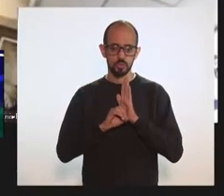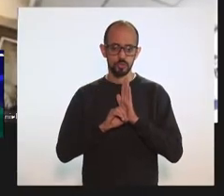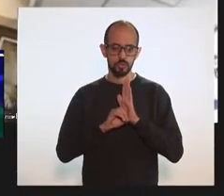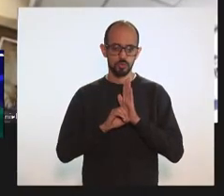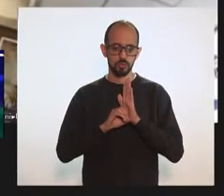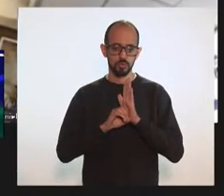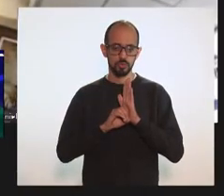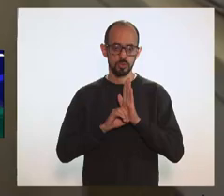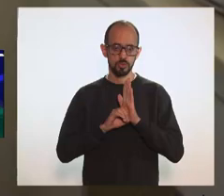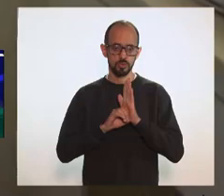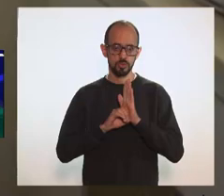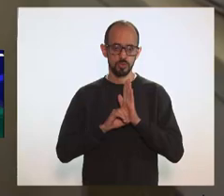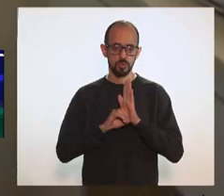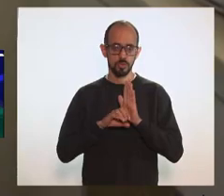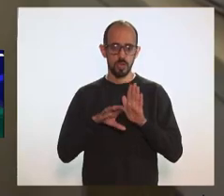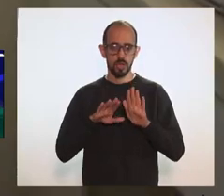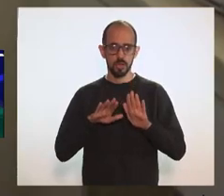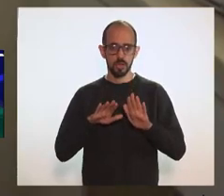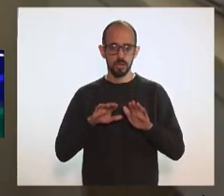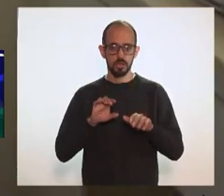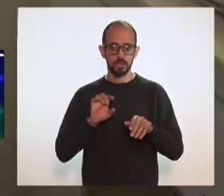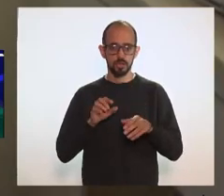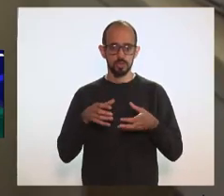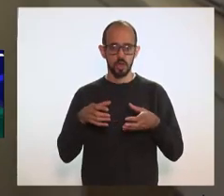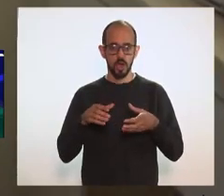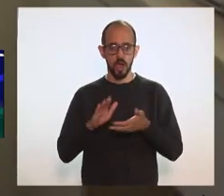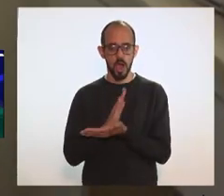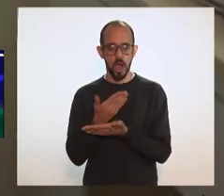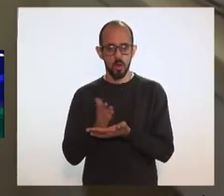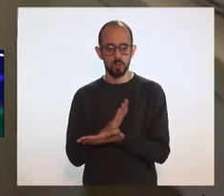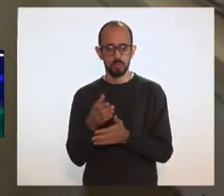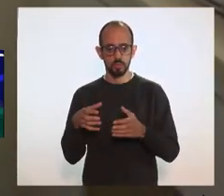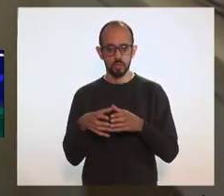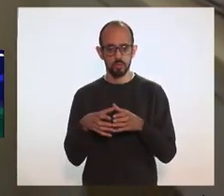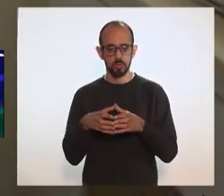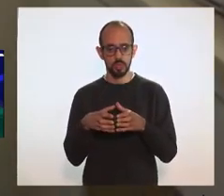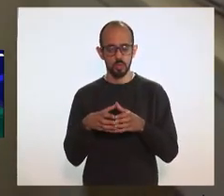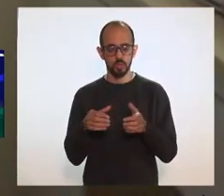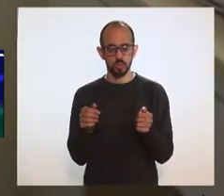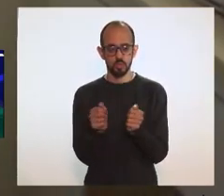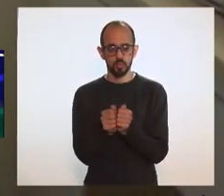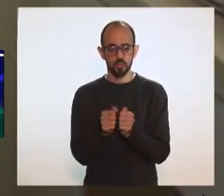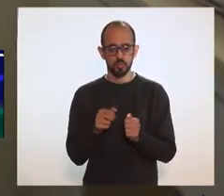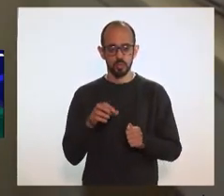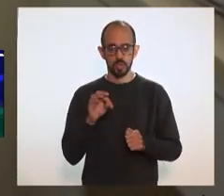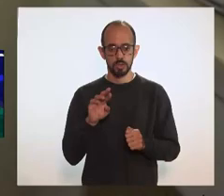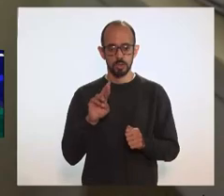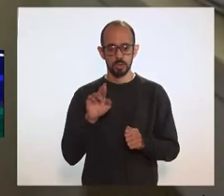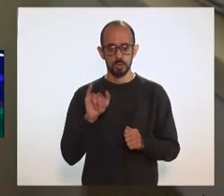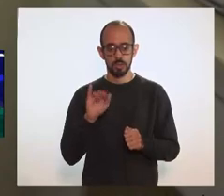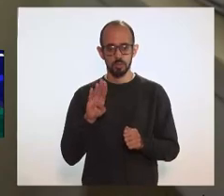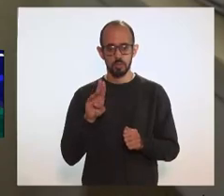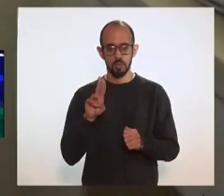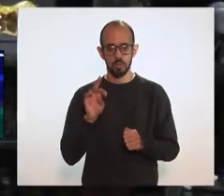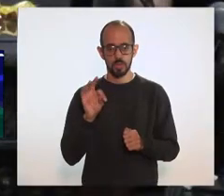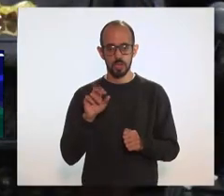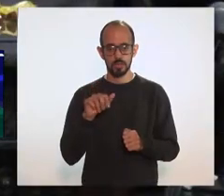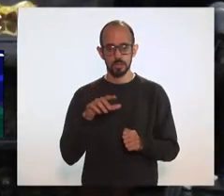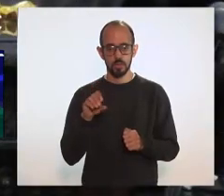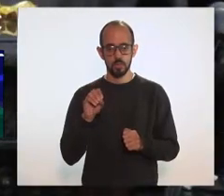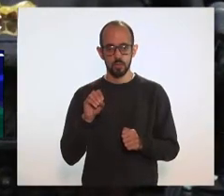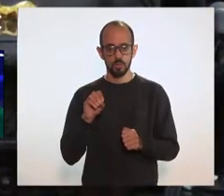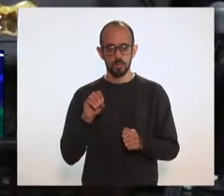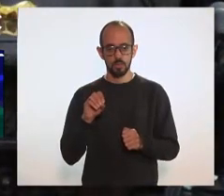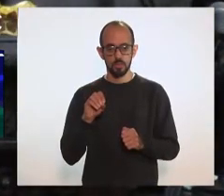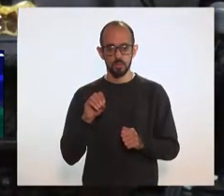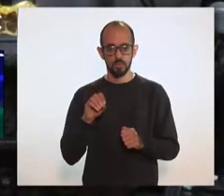Senhor presidente, só queria saber se alguma comissão junto com a tributação, para mim já botar no chamamento. Poderia ser economia,